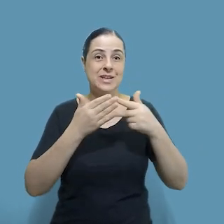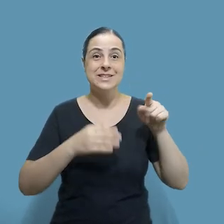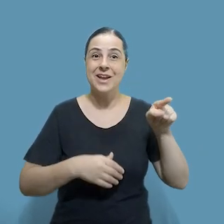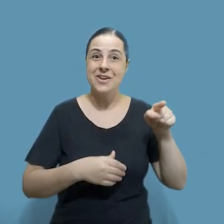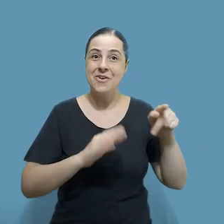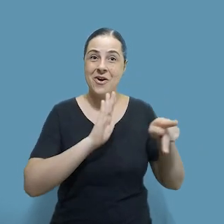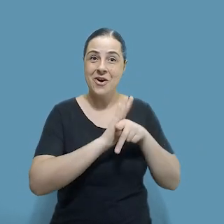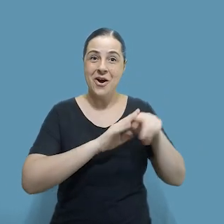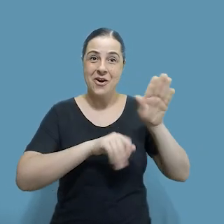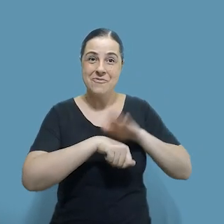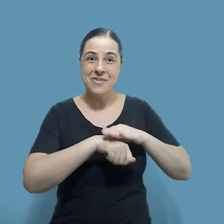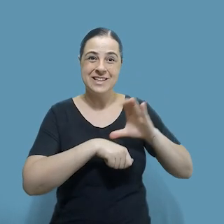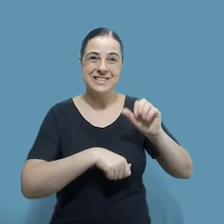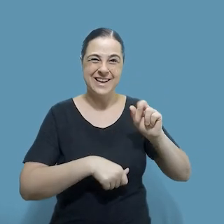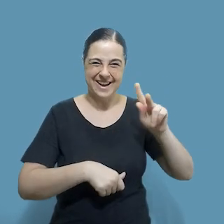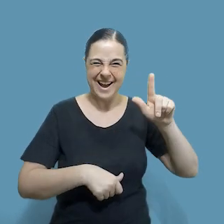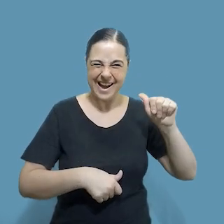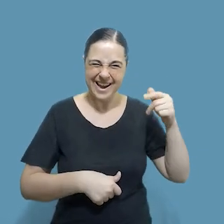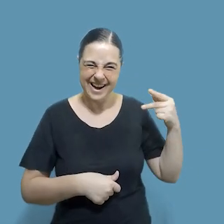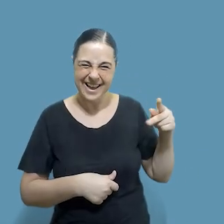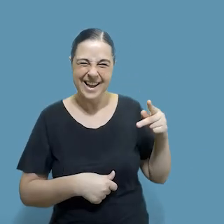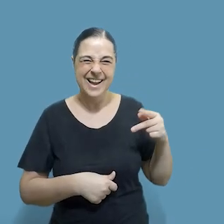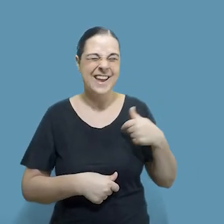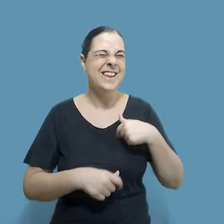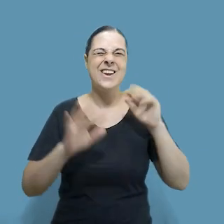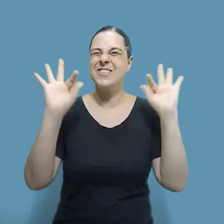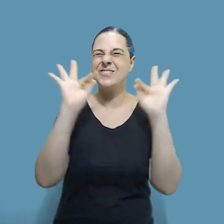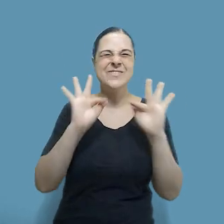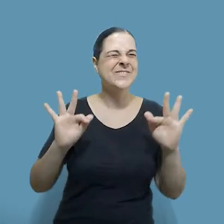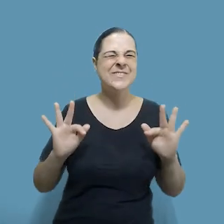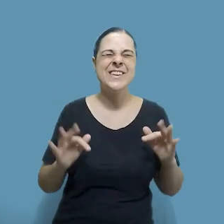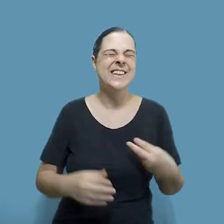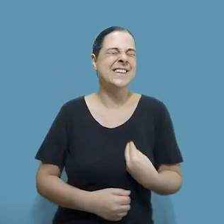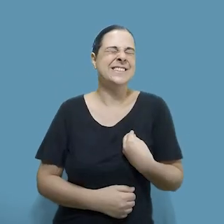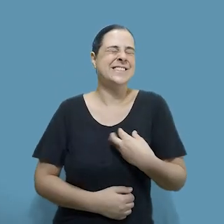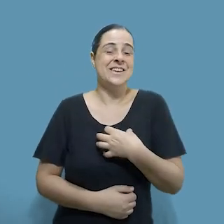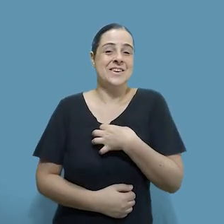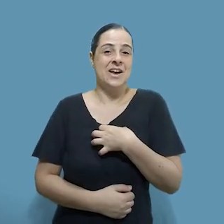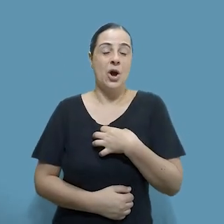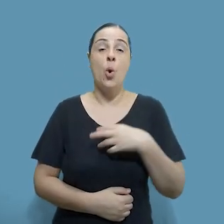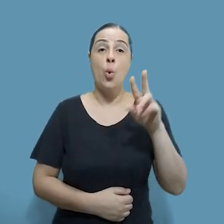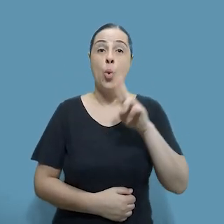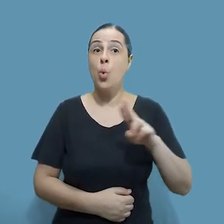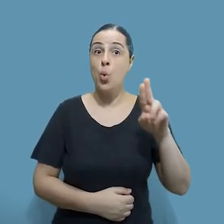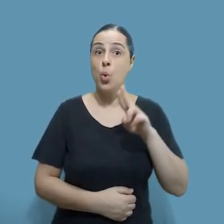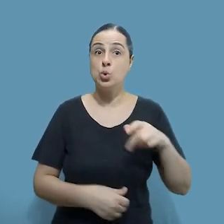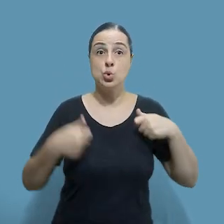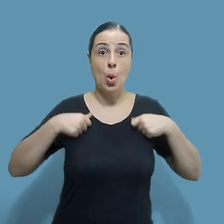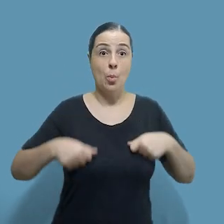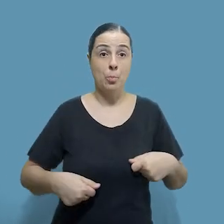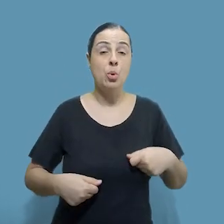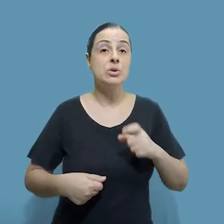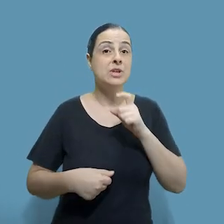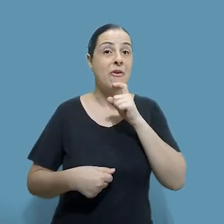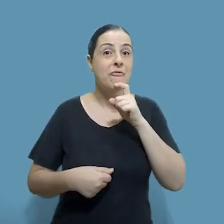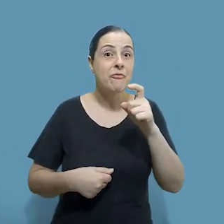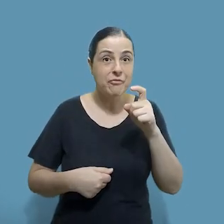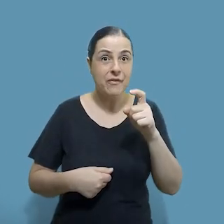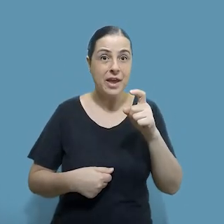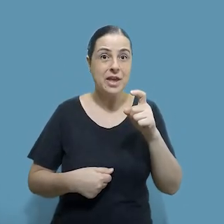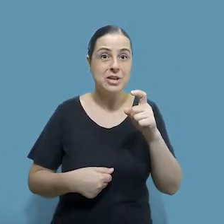e feliz da vida. Eu estou usando uma blusa verde garrafa, com